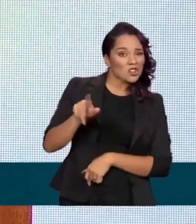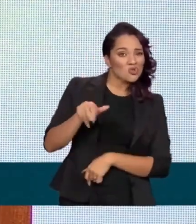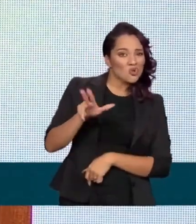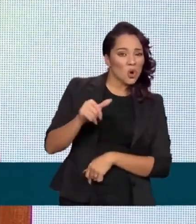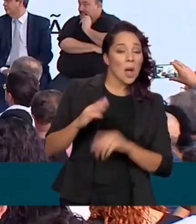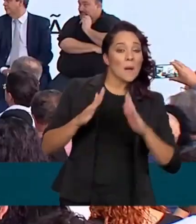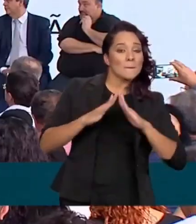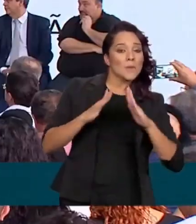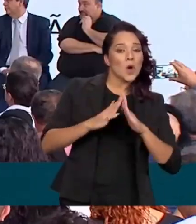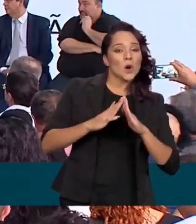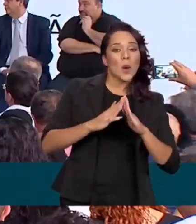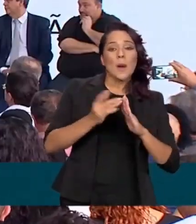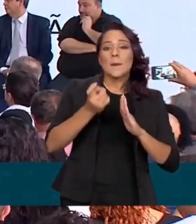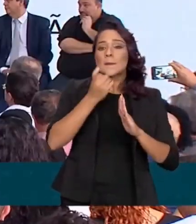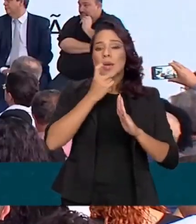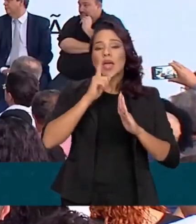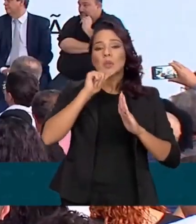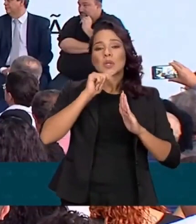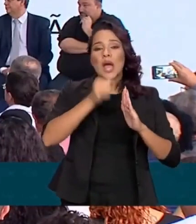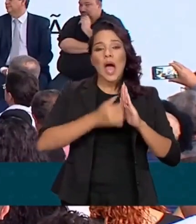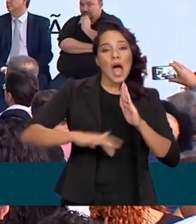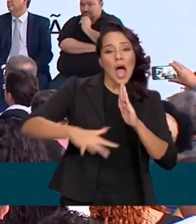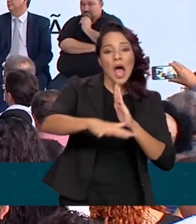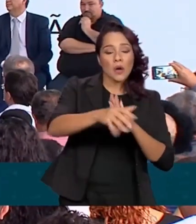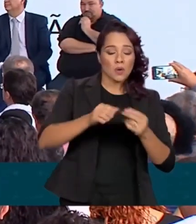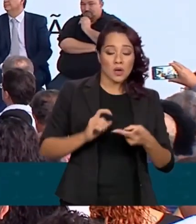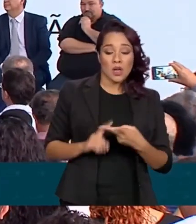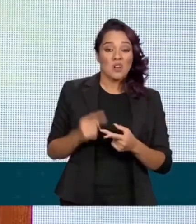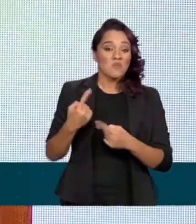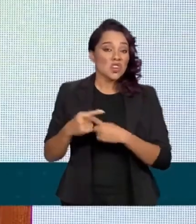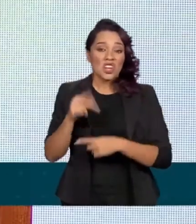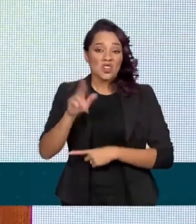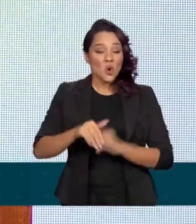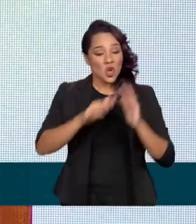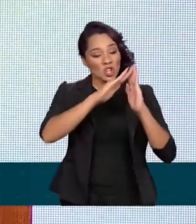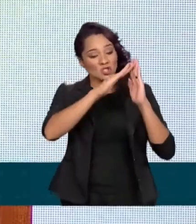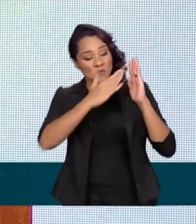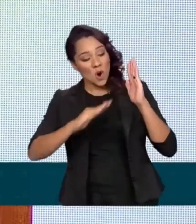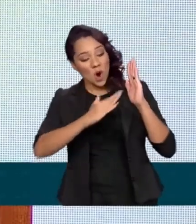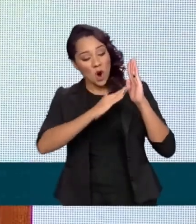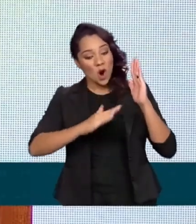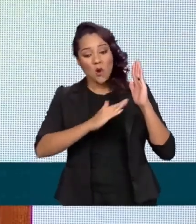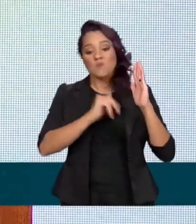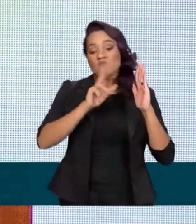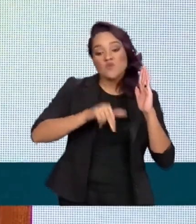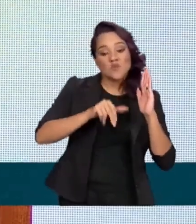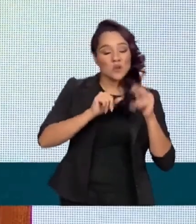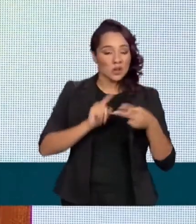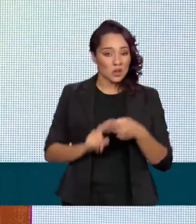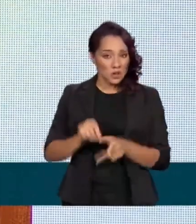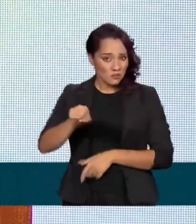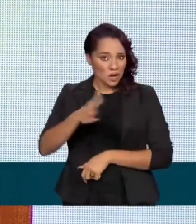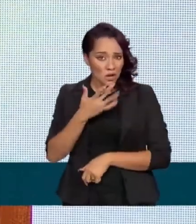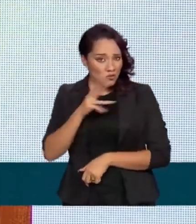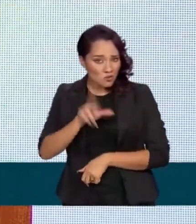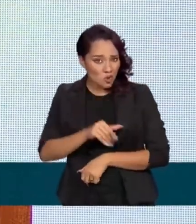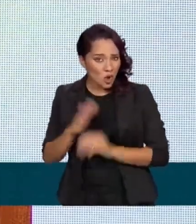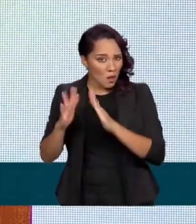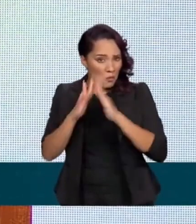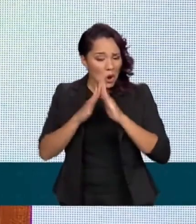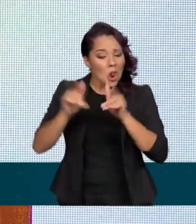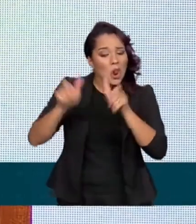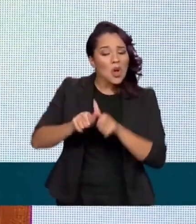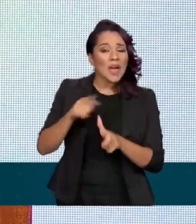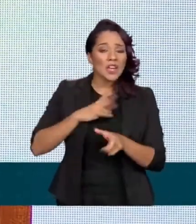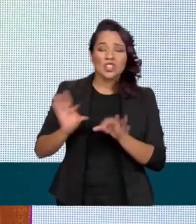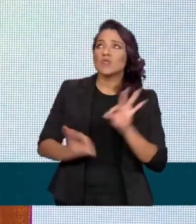morou na beira de córrego, certamente porque ele nunca morou na encosta de morro, certamente porque ele nunca morou em lugar que